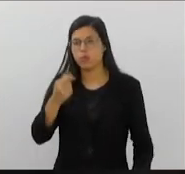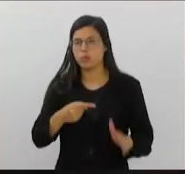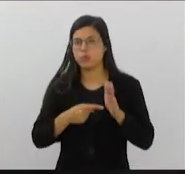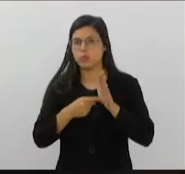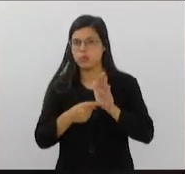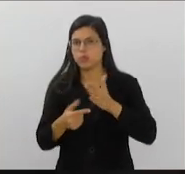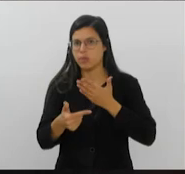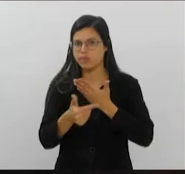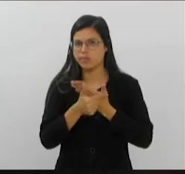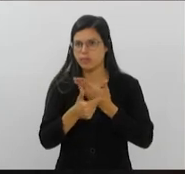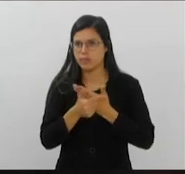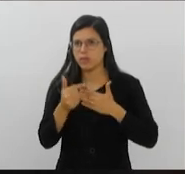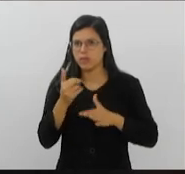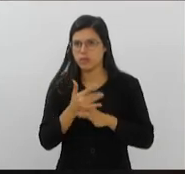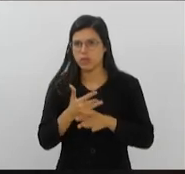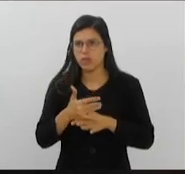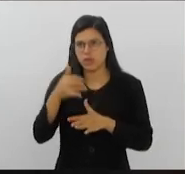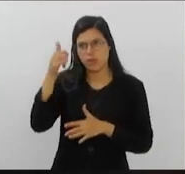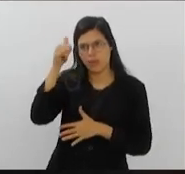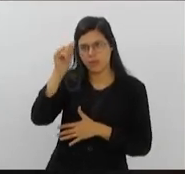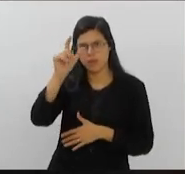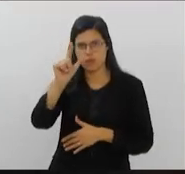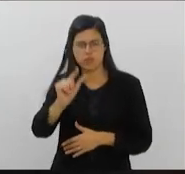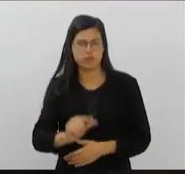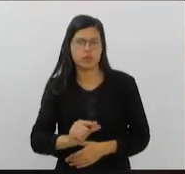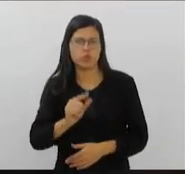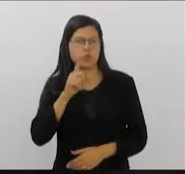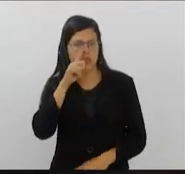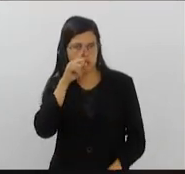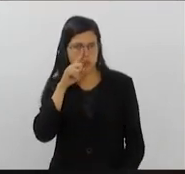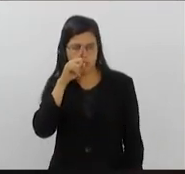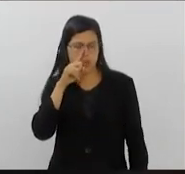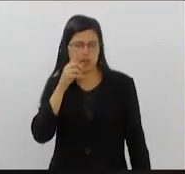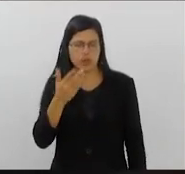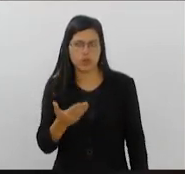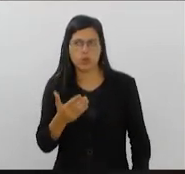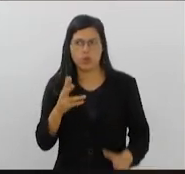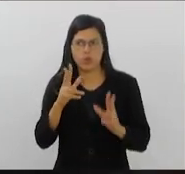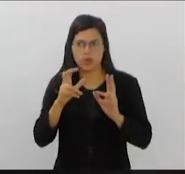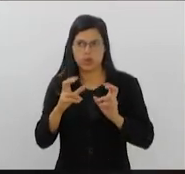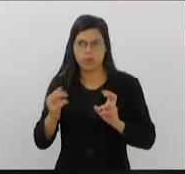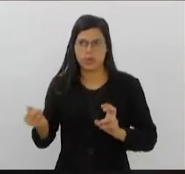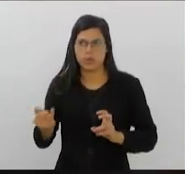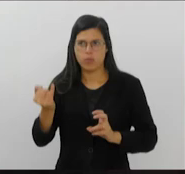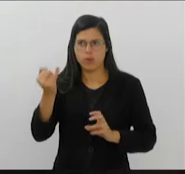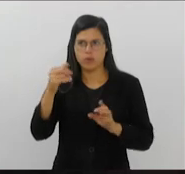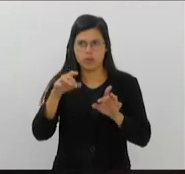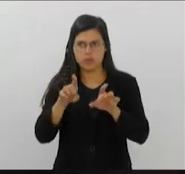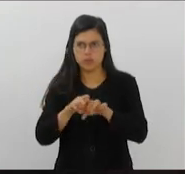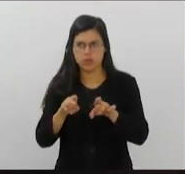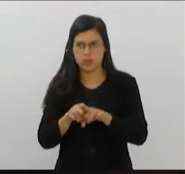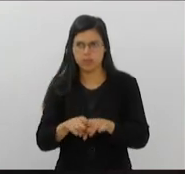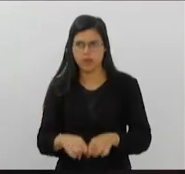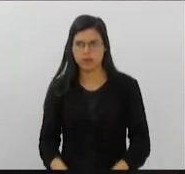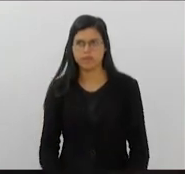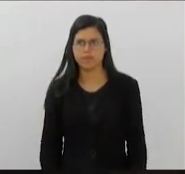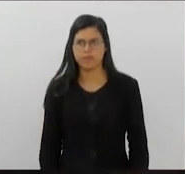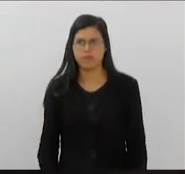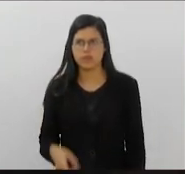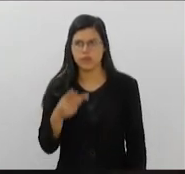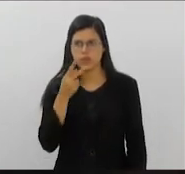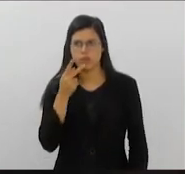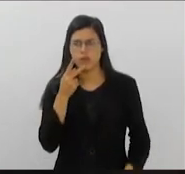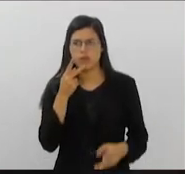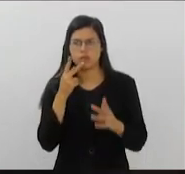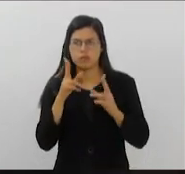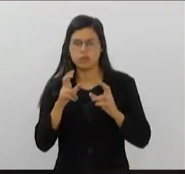da prevenção e da redução de risco a desastres. Então, esse é um tema de grande relevância também. E aí, falando um pouco